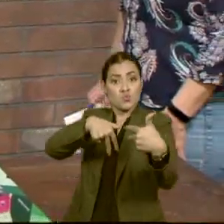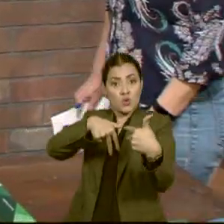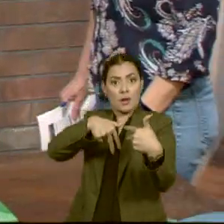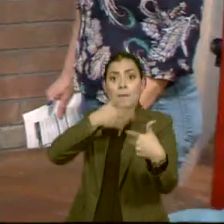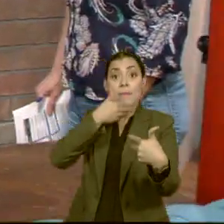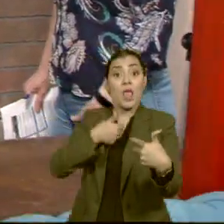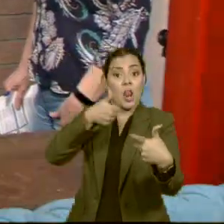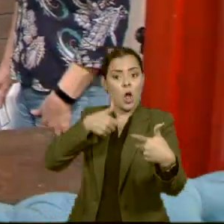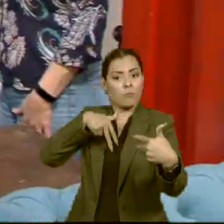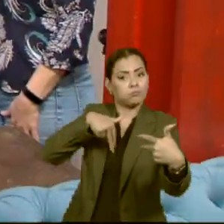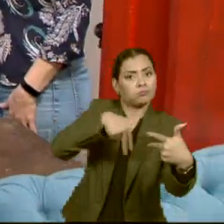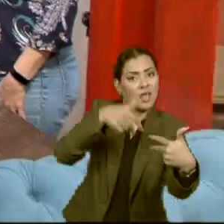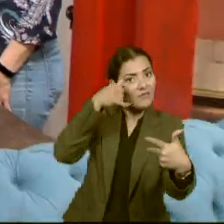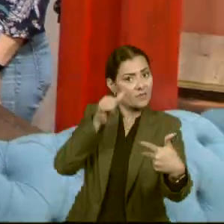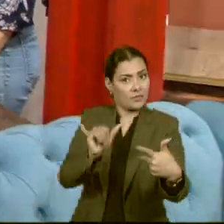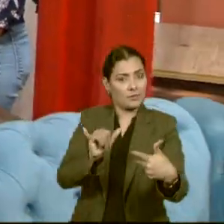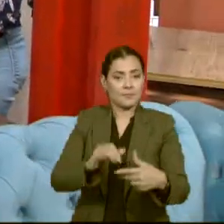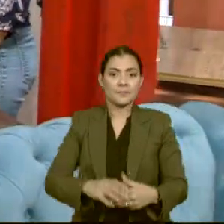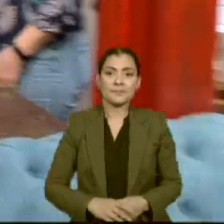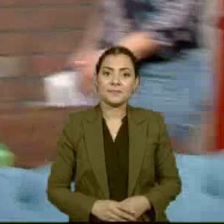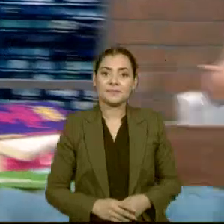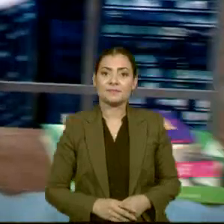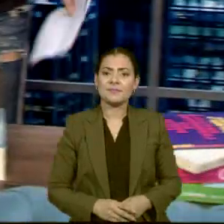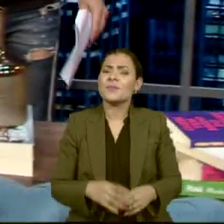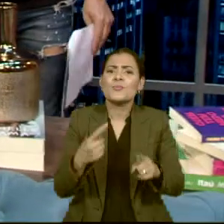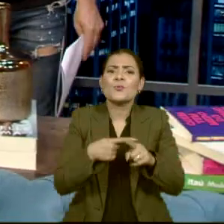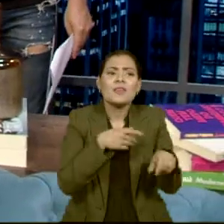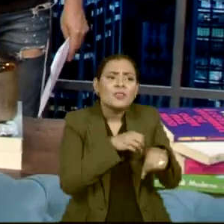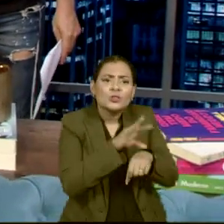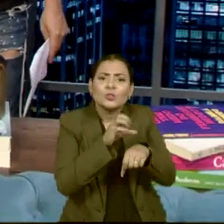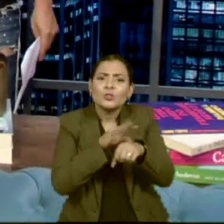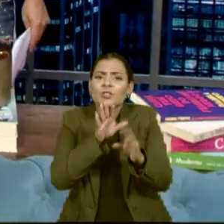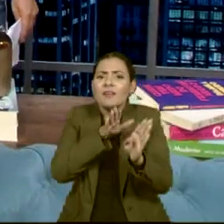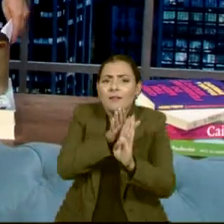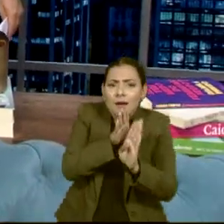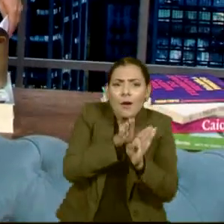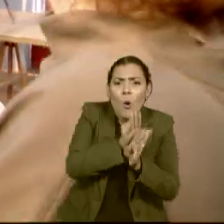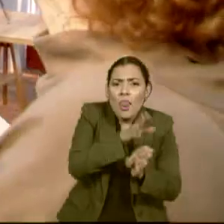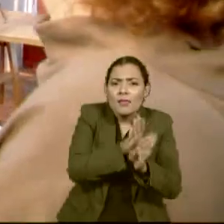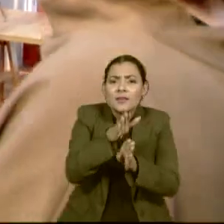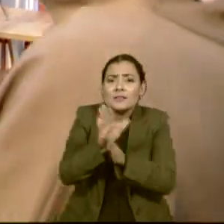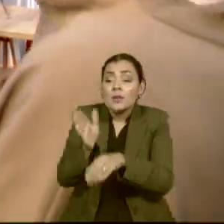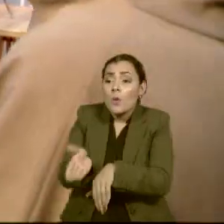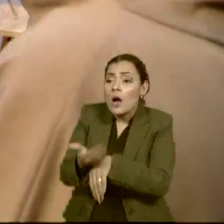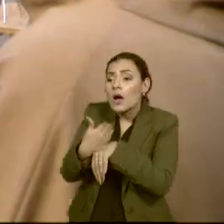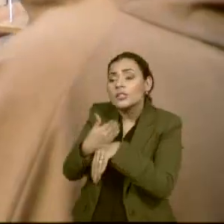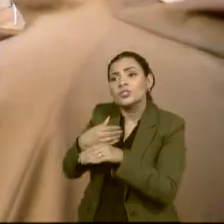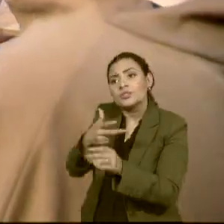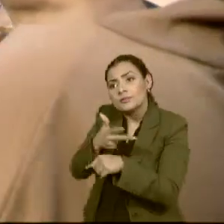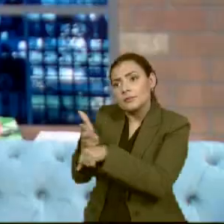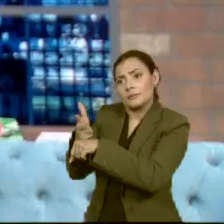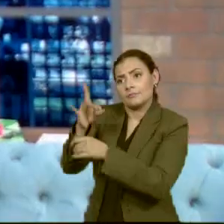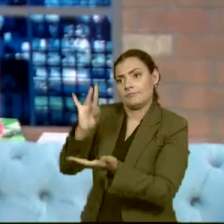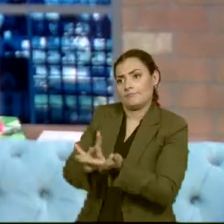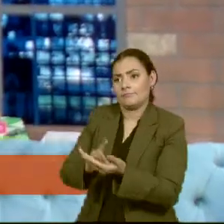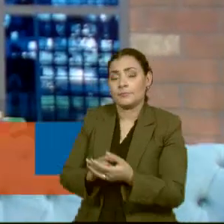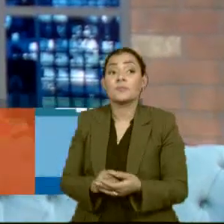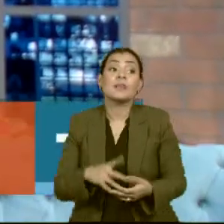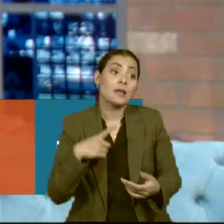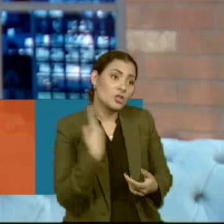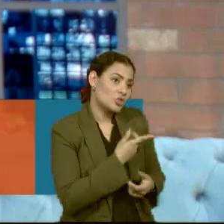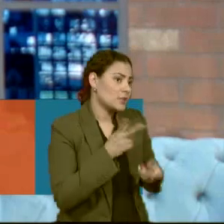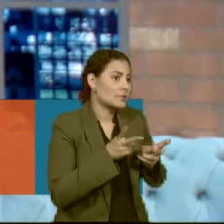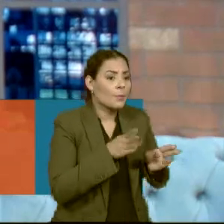dos câmeras irem mais até ela, entendeu? Quais são essas diretrizes que rolam aqui antes do programa? Então a gente